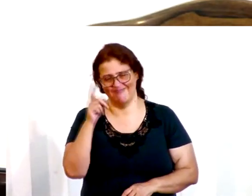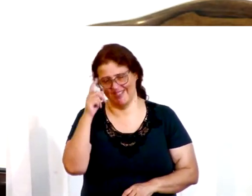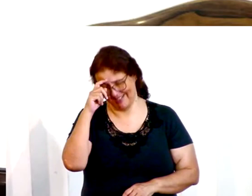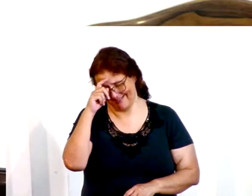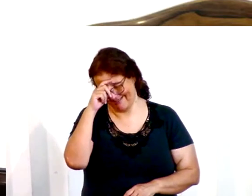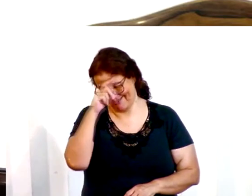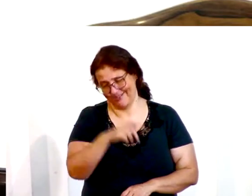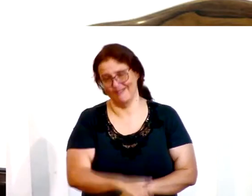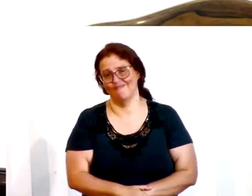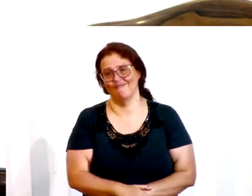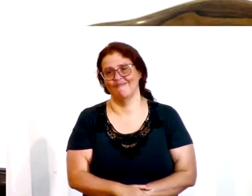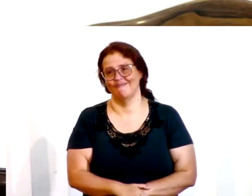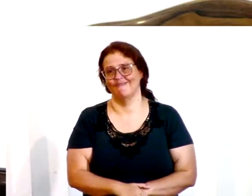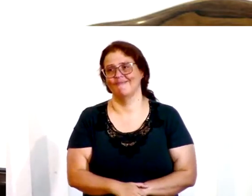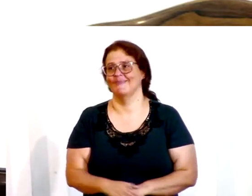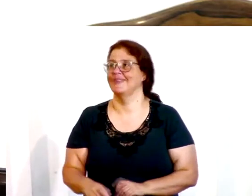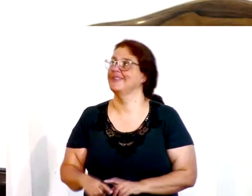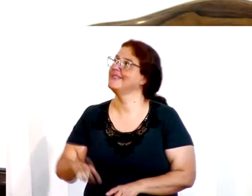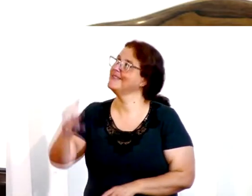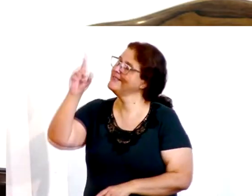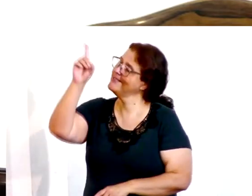Mas Deus está em nós.